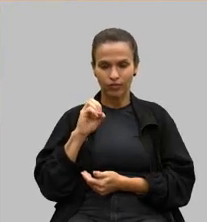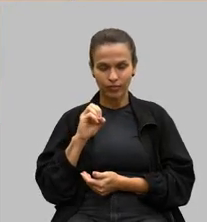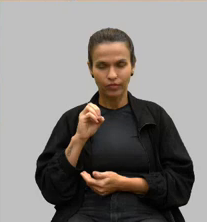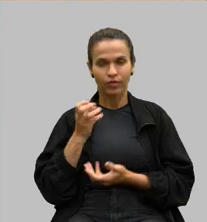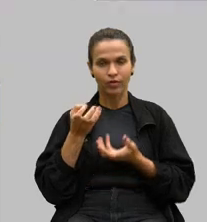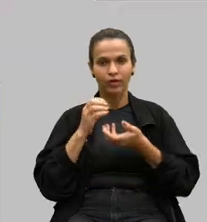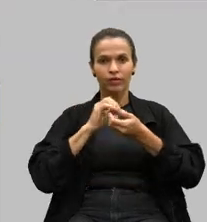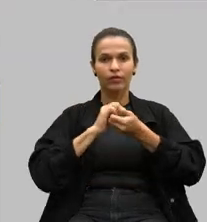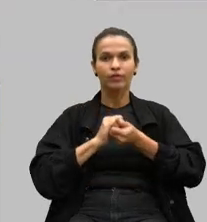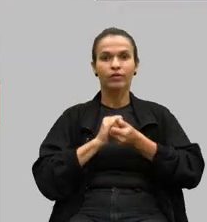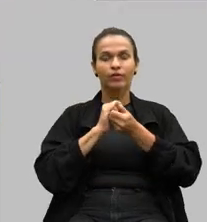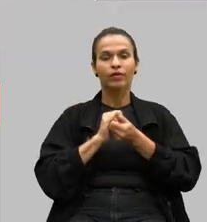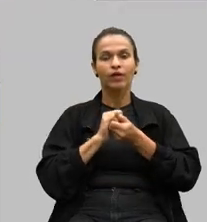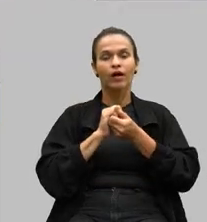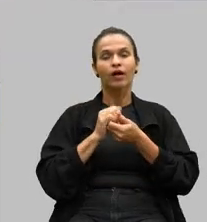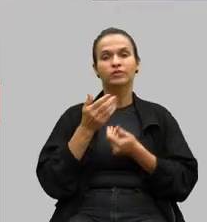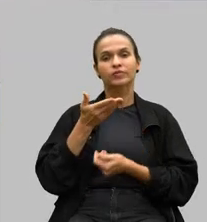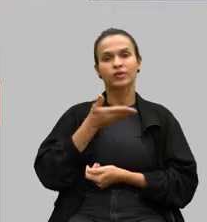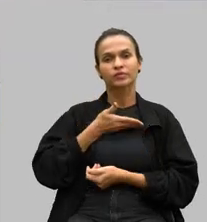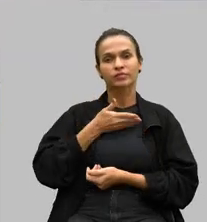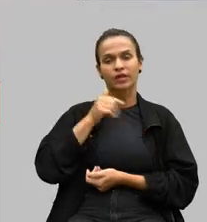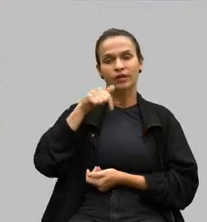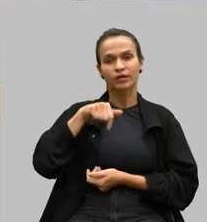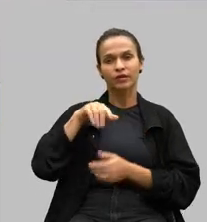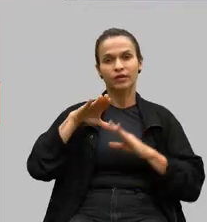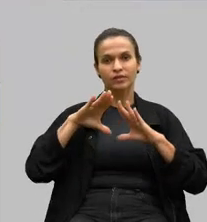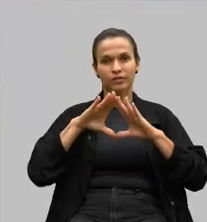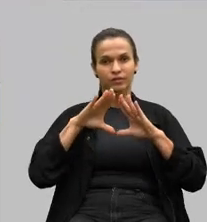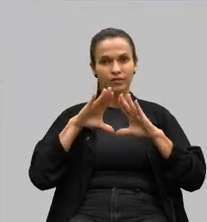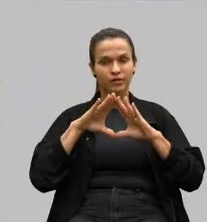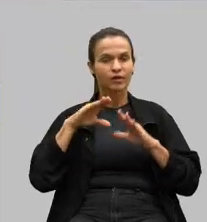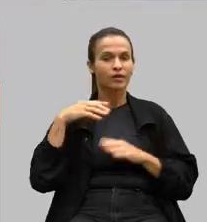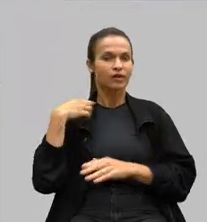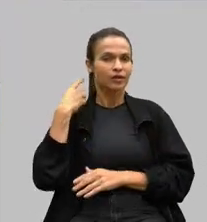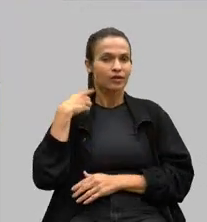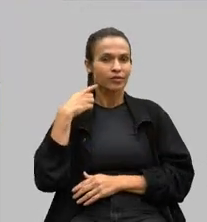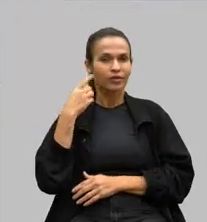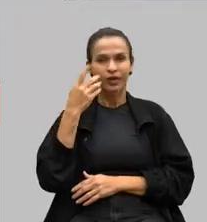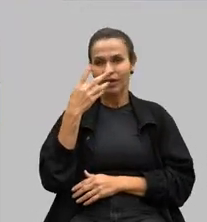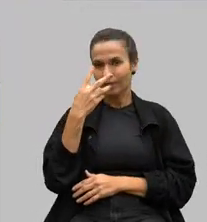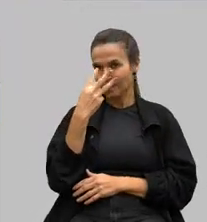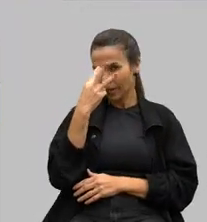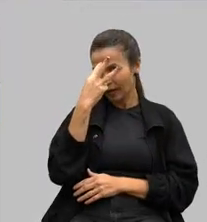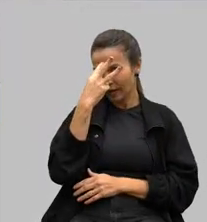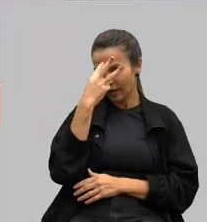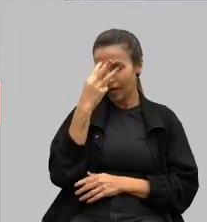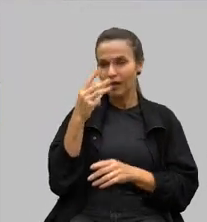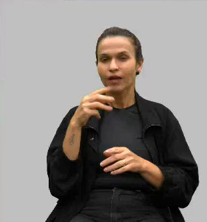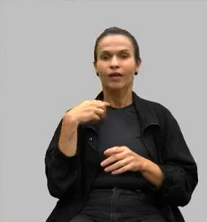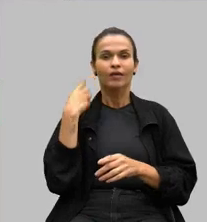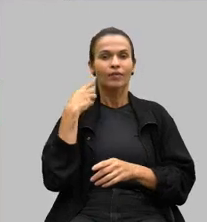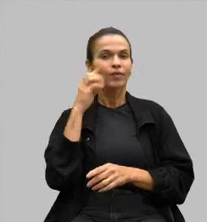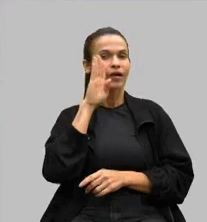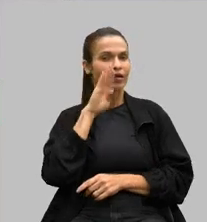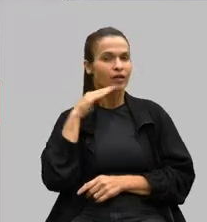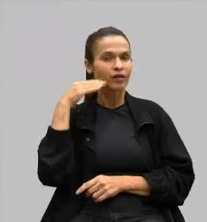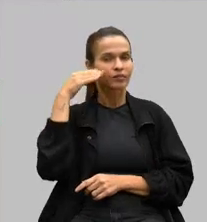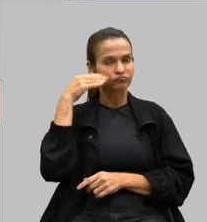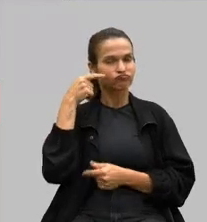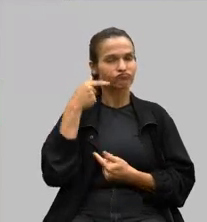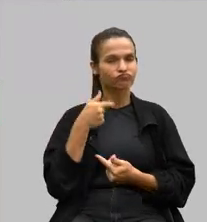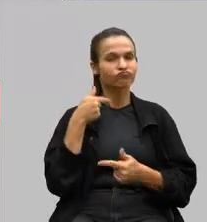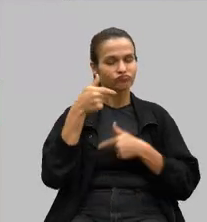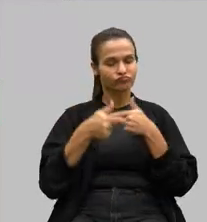cumprimentar as minhas colegas aqui de Assembleia deputada Macaé deputada Beatriz que tem um trabalho tão atuante aqui nessa casa